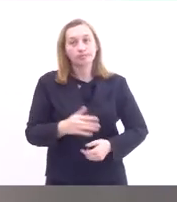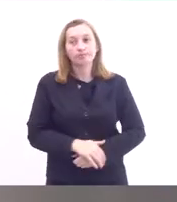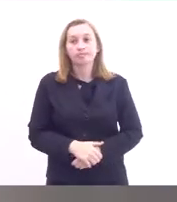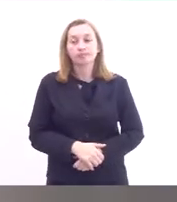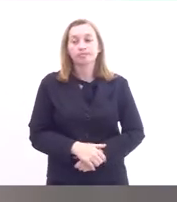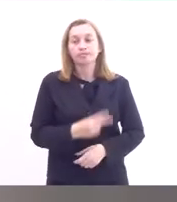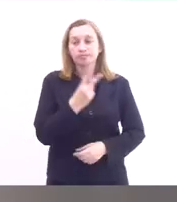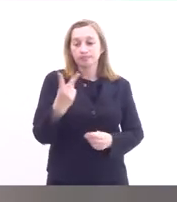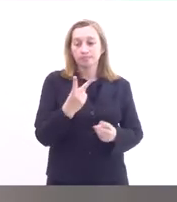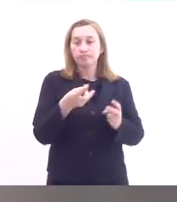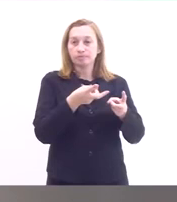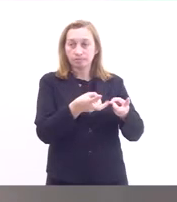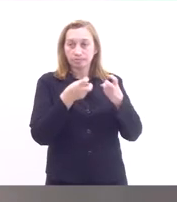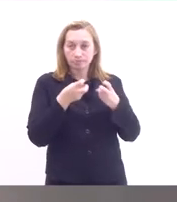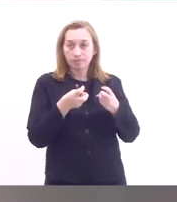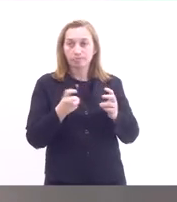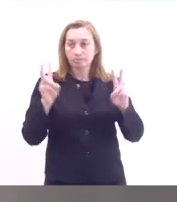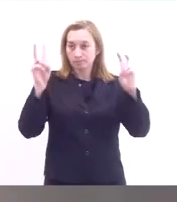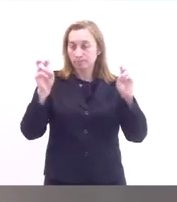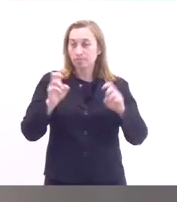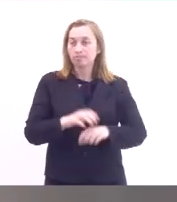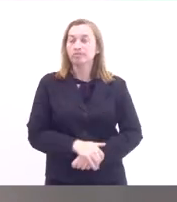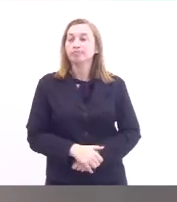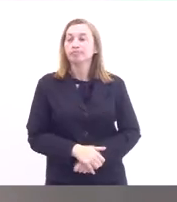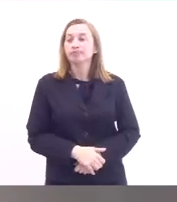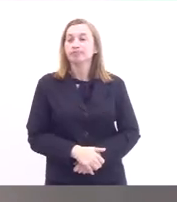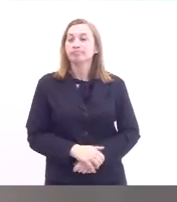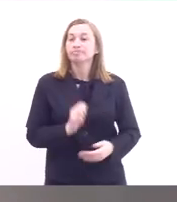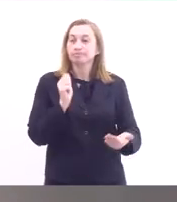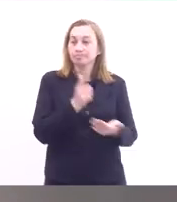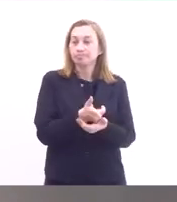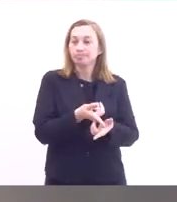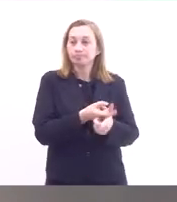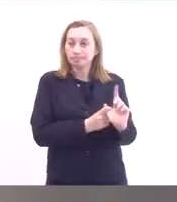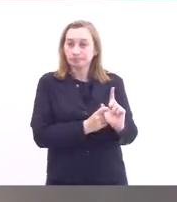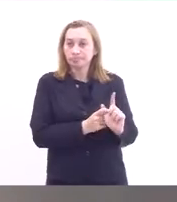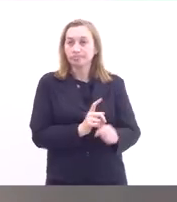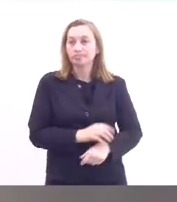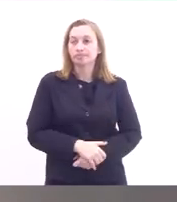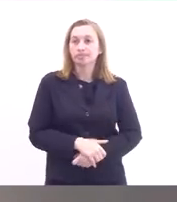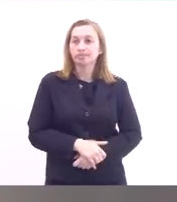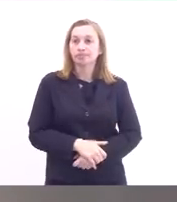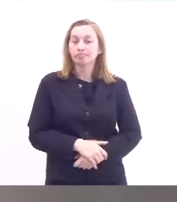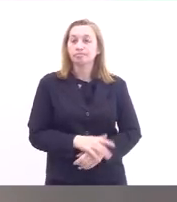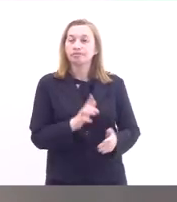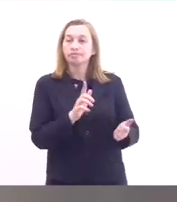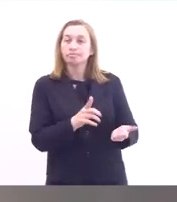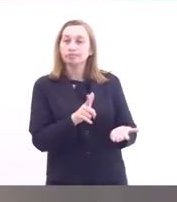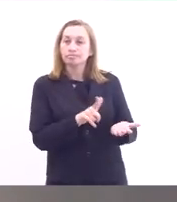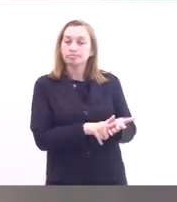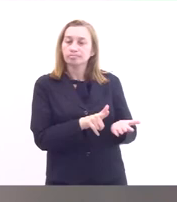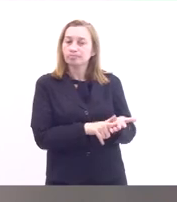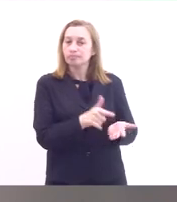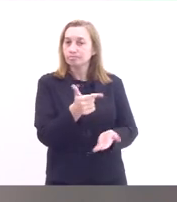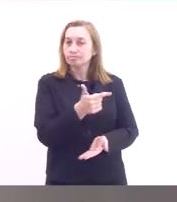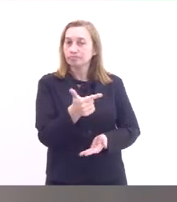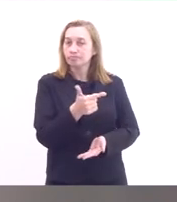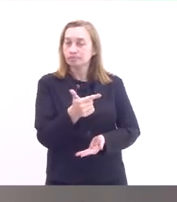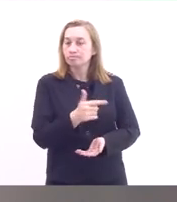duas observações sobre essa questão do pagamento da dívida, que é a sua folha 22 da sua